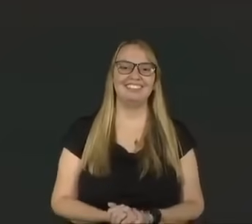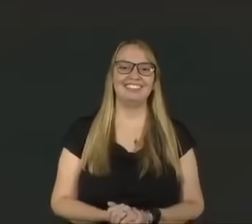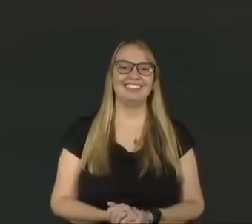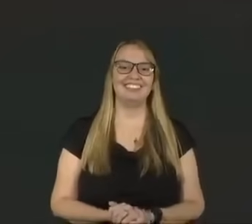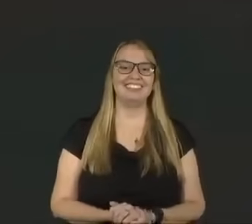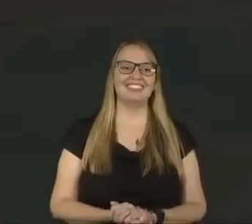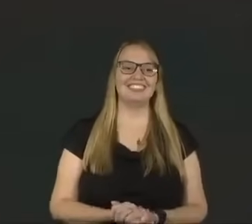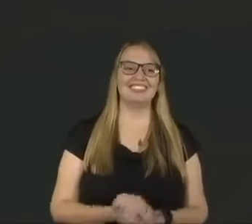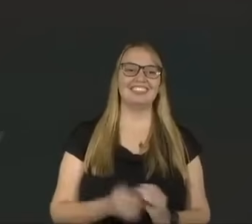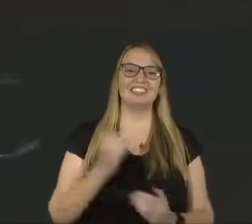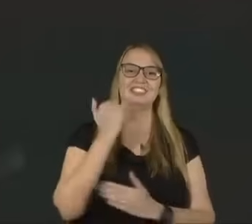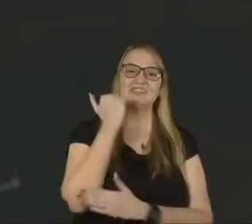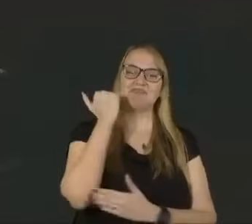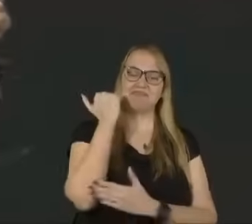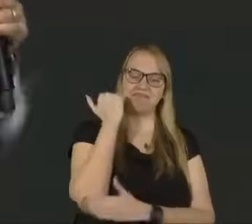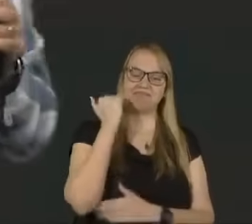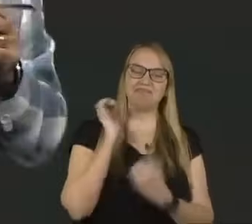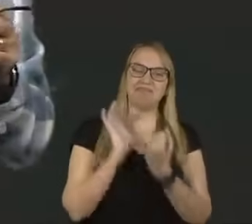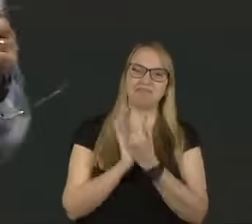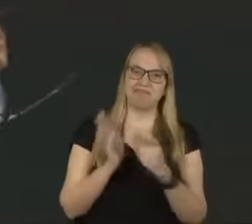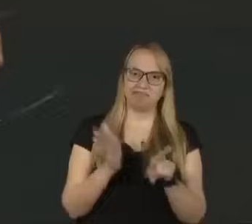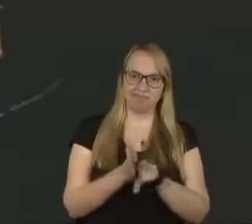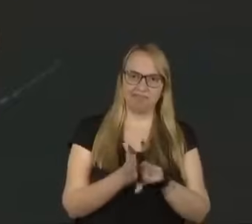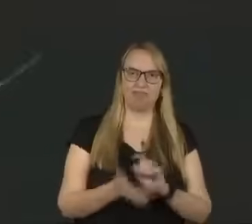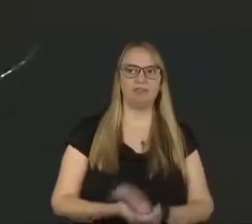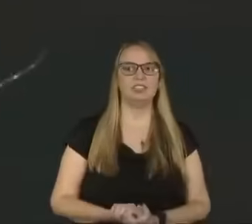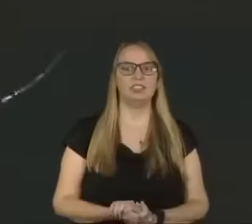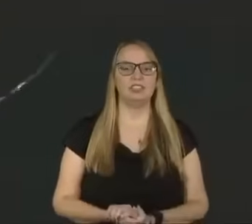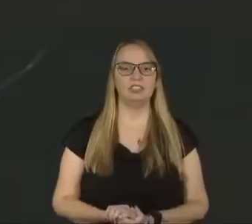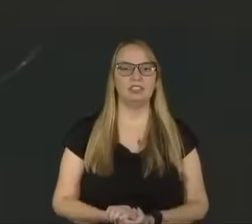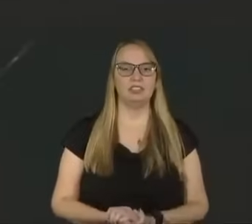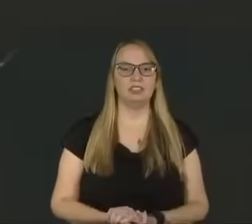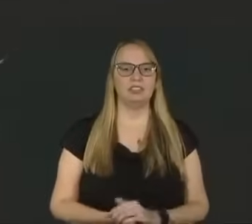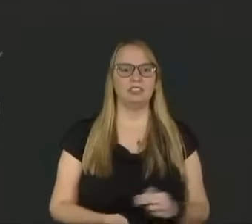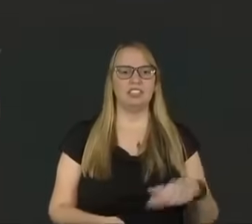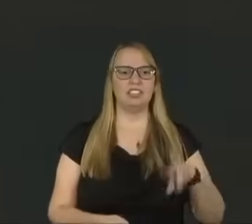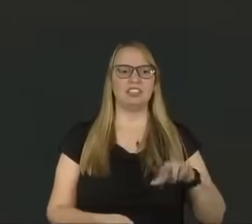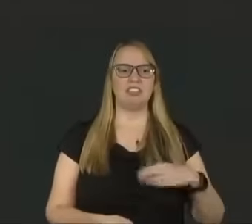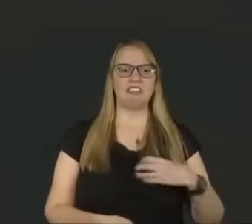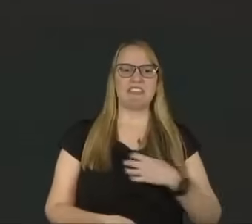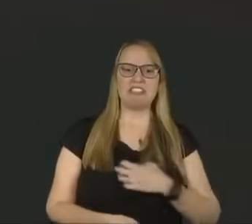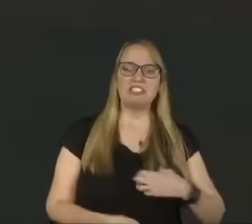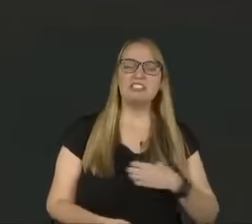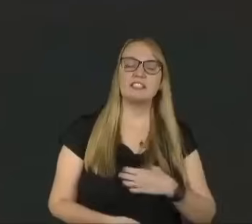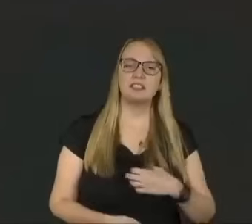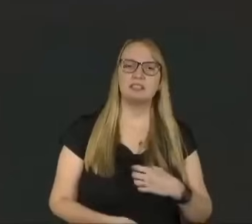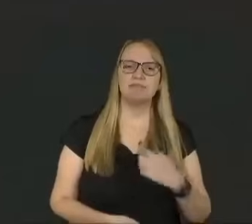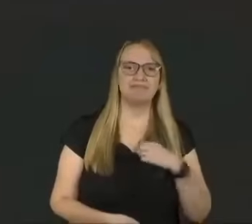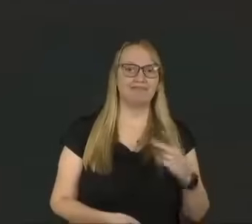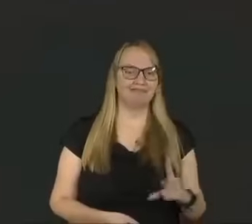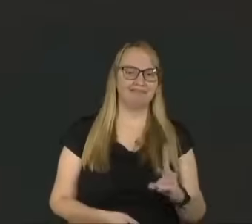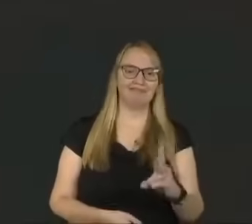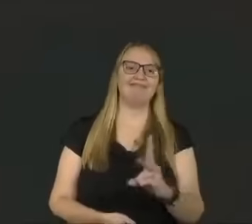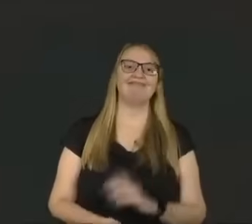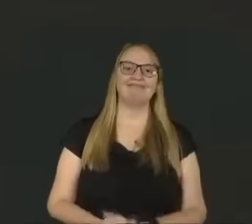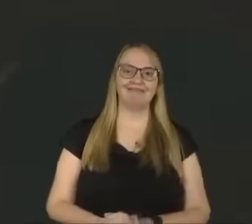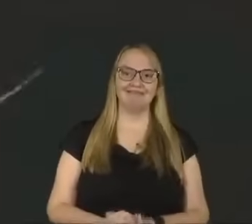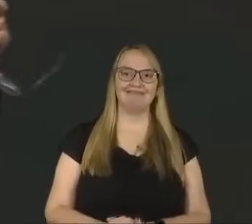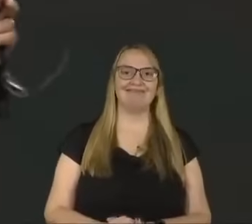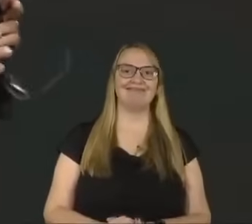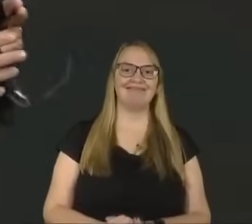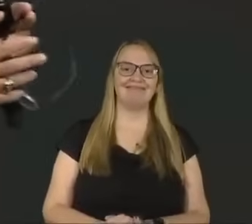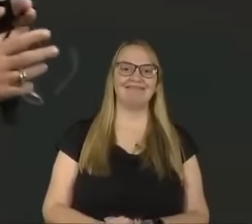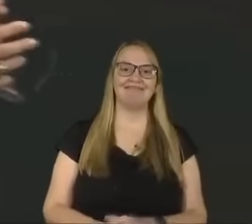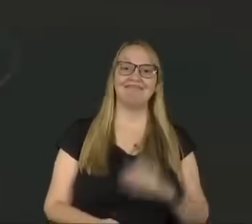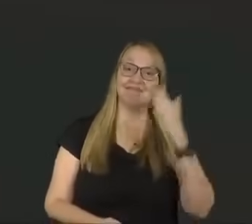Isso aqui é uma marca negativa quem não fica zangado eu fico aqui várias vezes parece que o pessoal